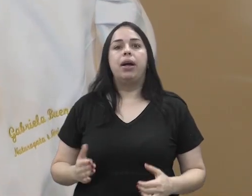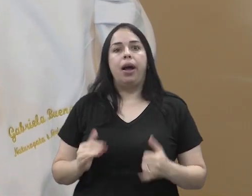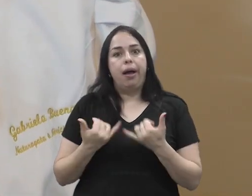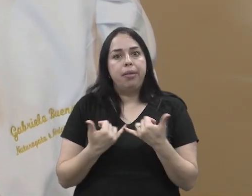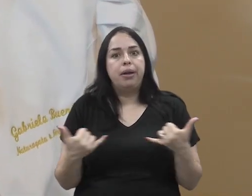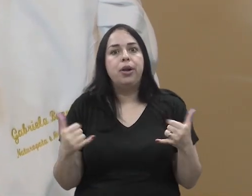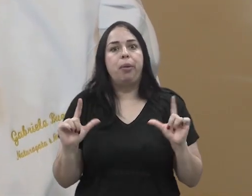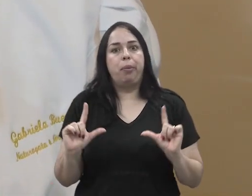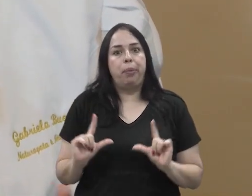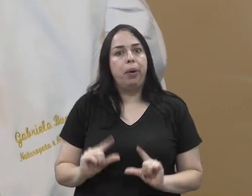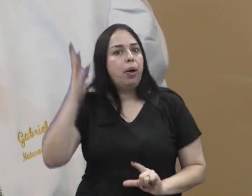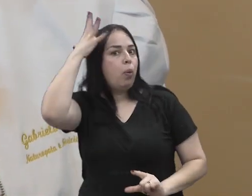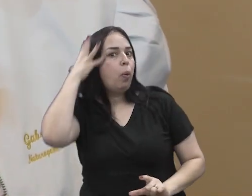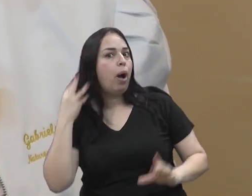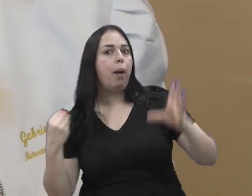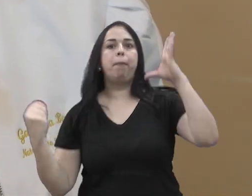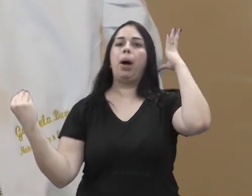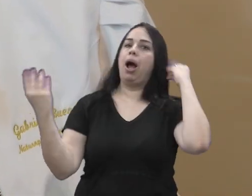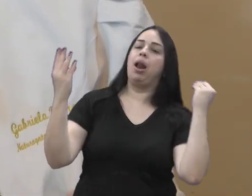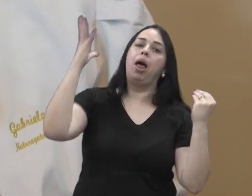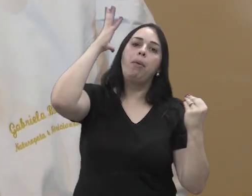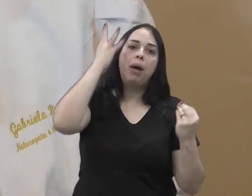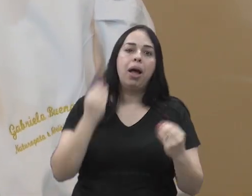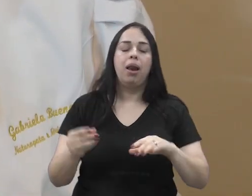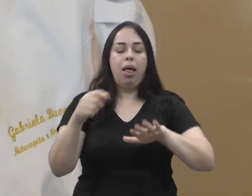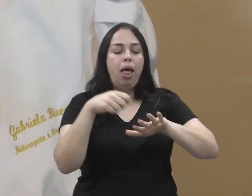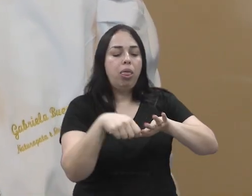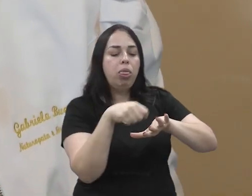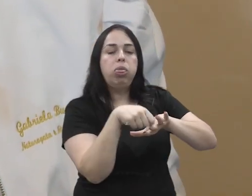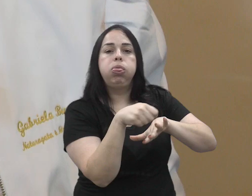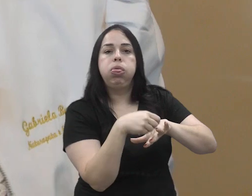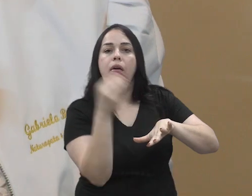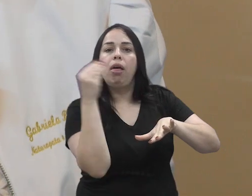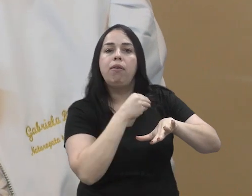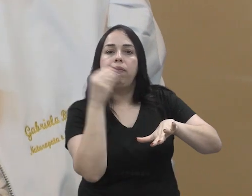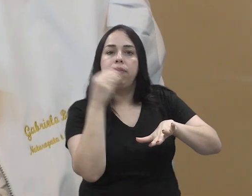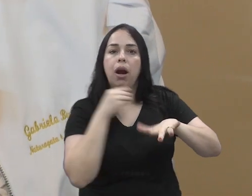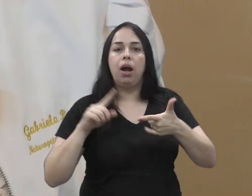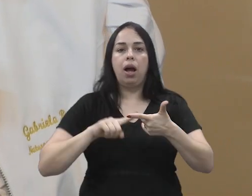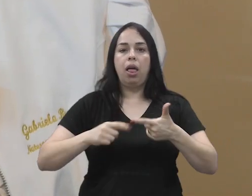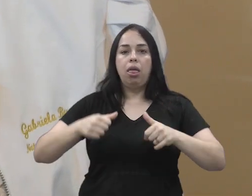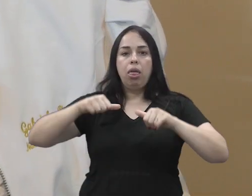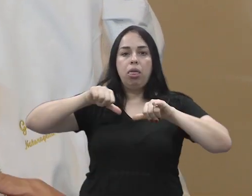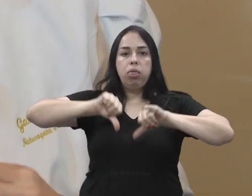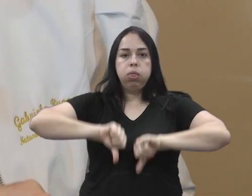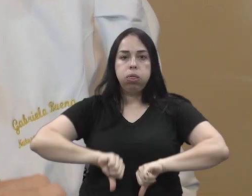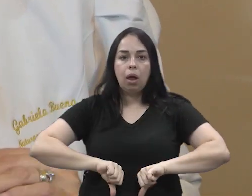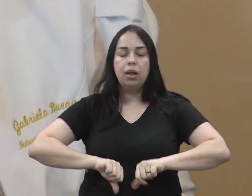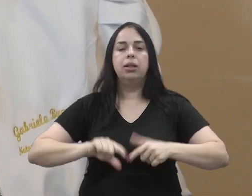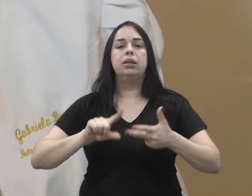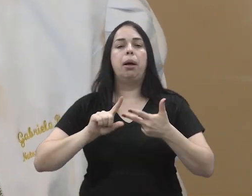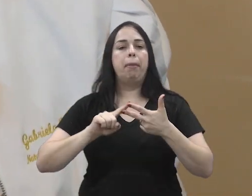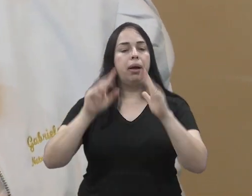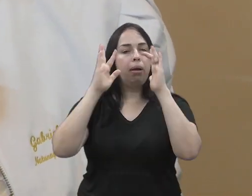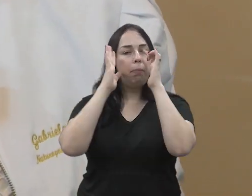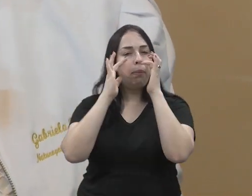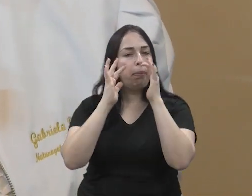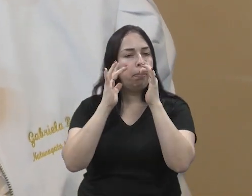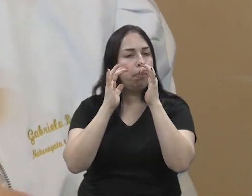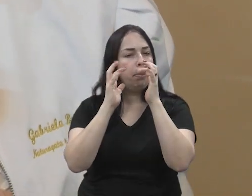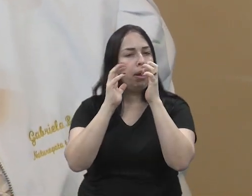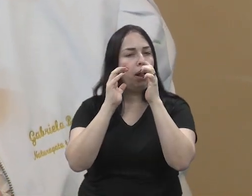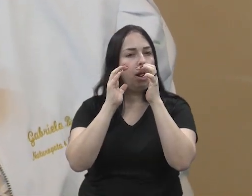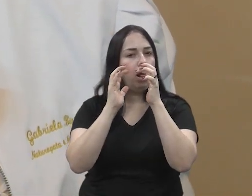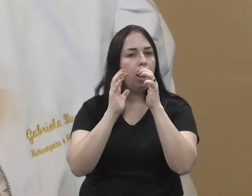com falta de energia, pode ter queda de cabelo, problemas com as unhas, baixa de imunidade, também vai ficar com a parte cognitiva um